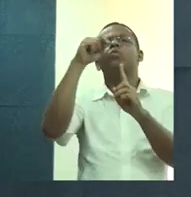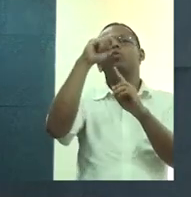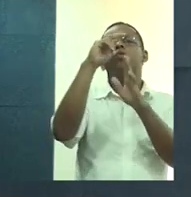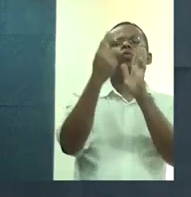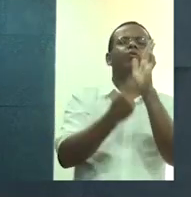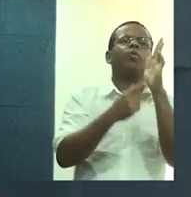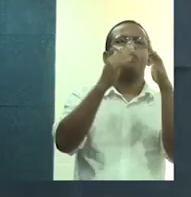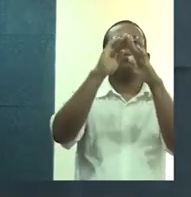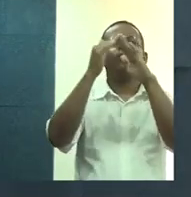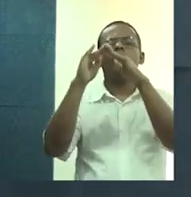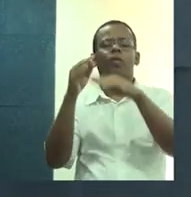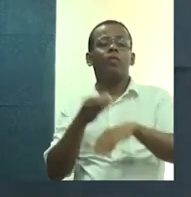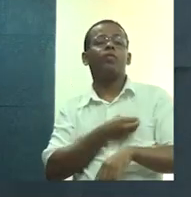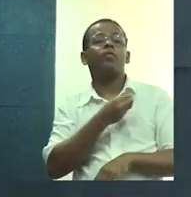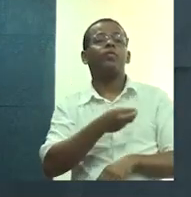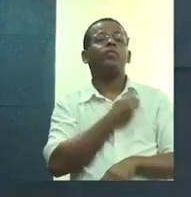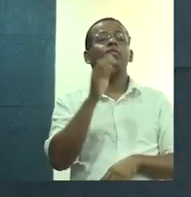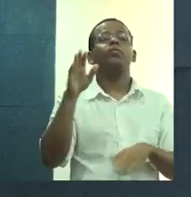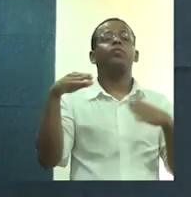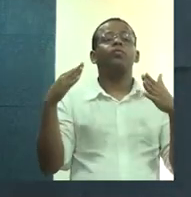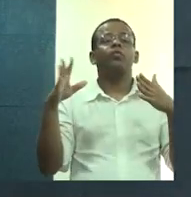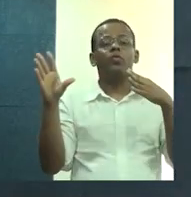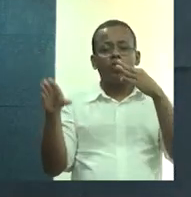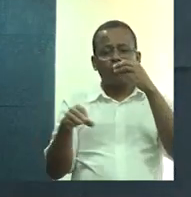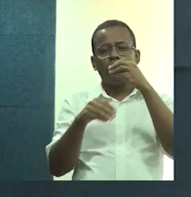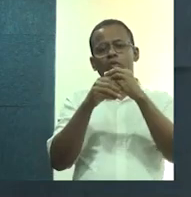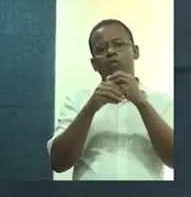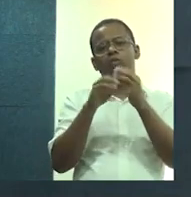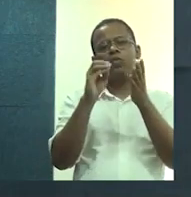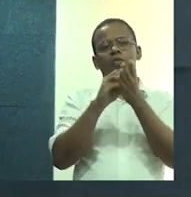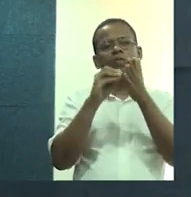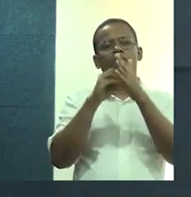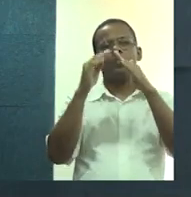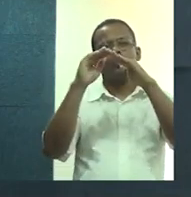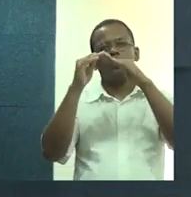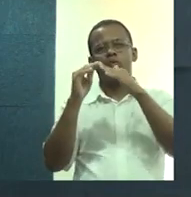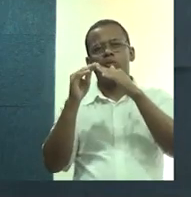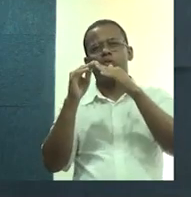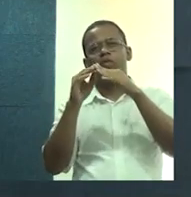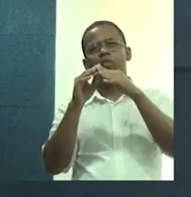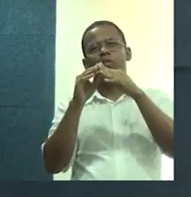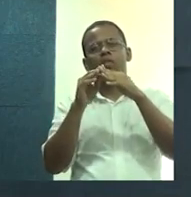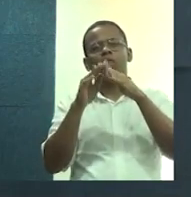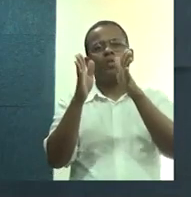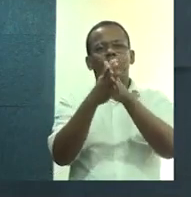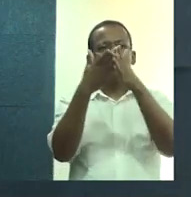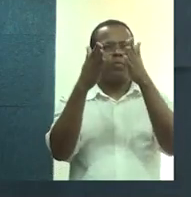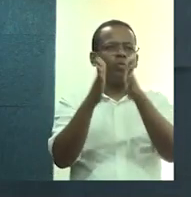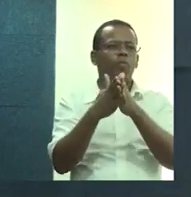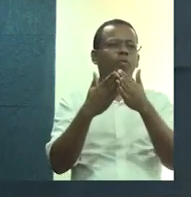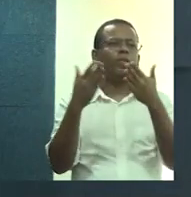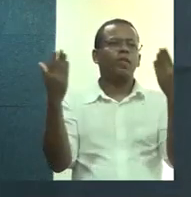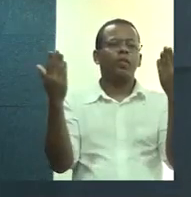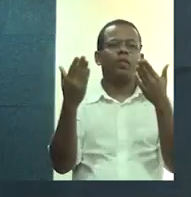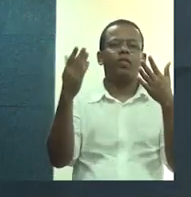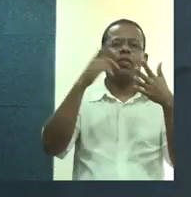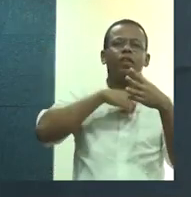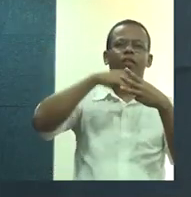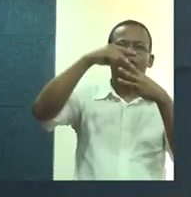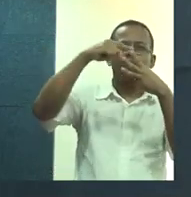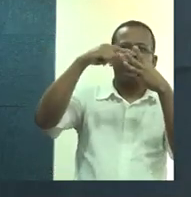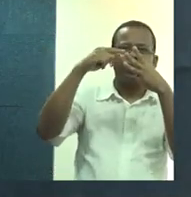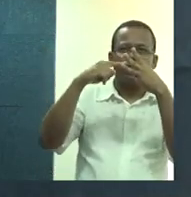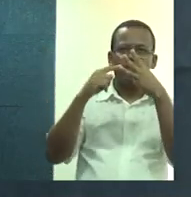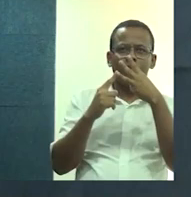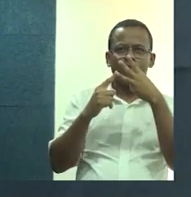desse programa do Periferia viva reduzir as desigualdades territoriais nas periferias E aí ele tem